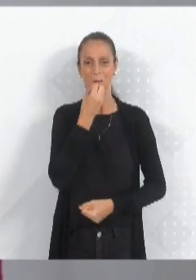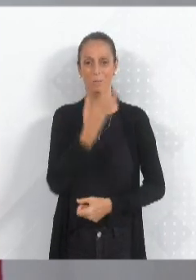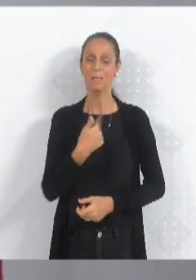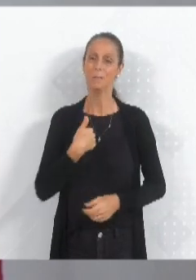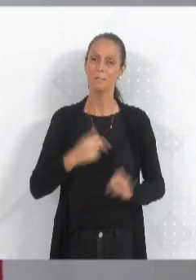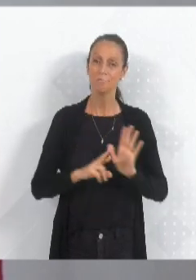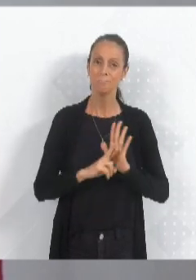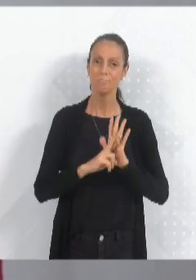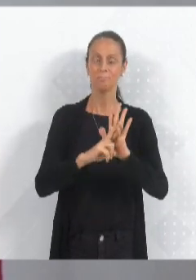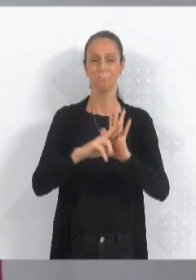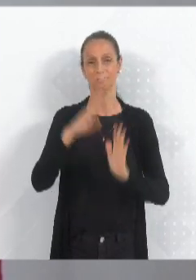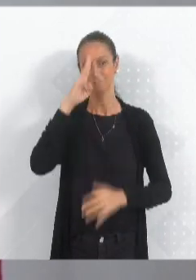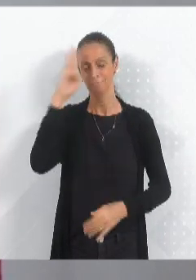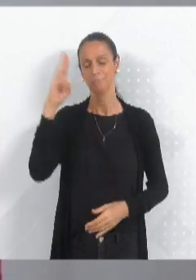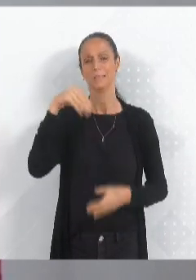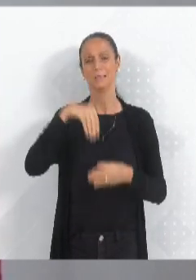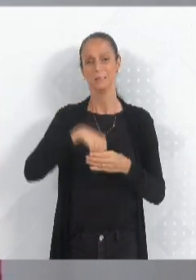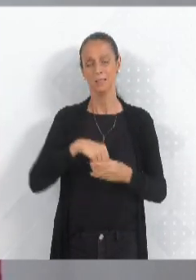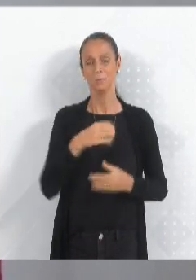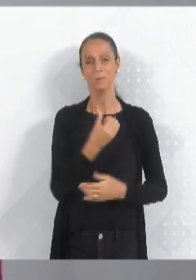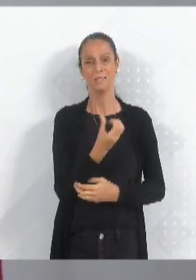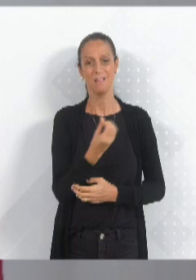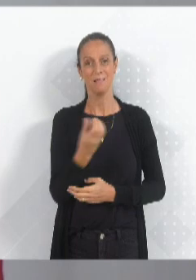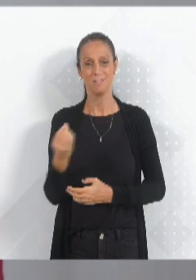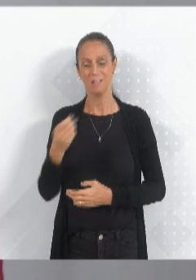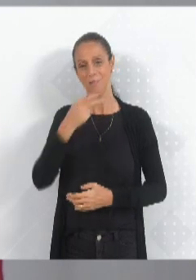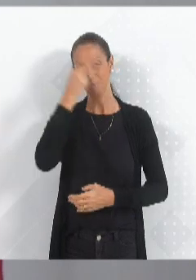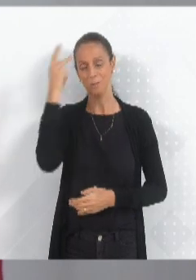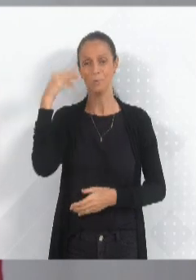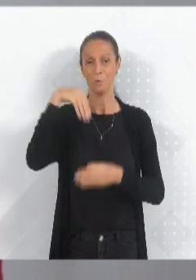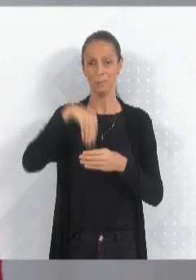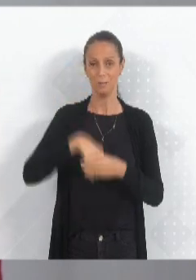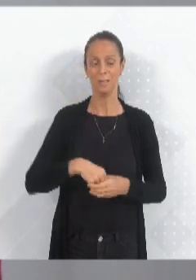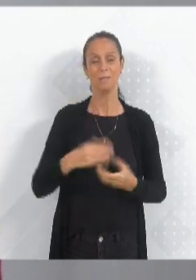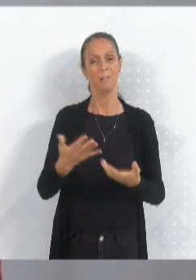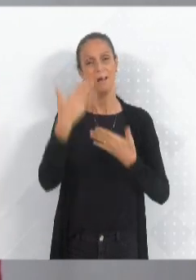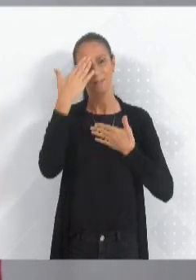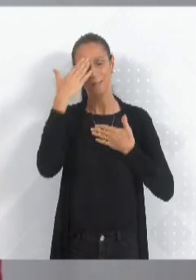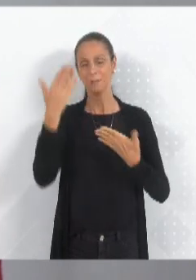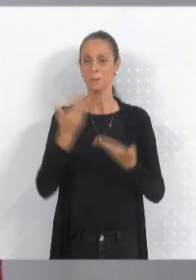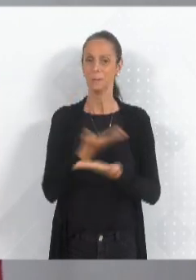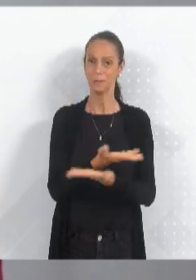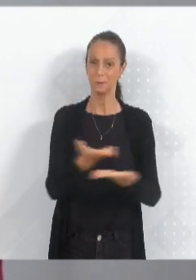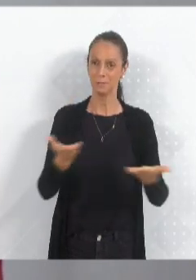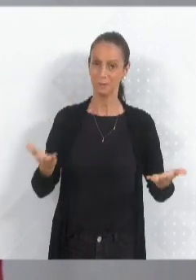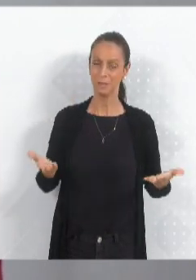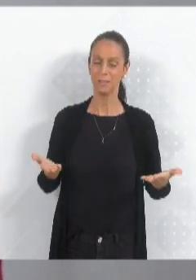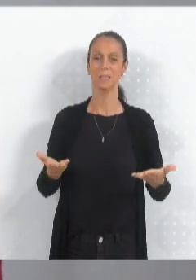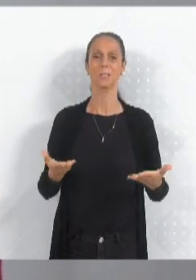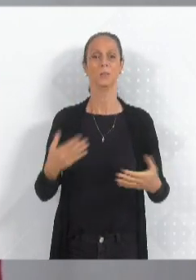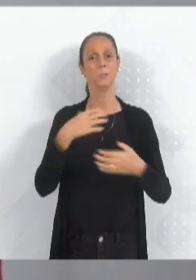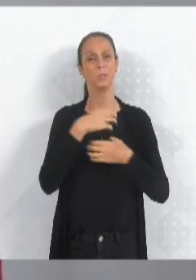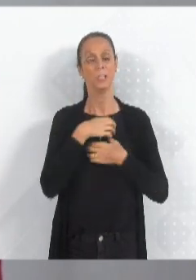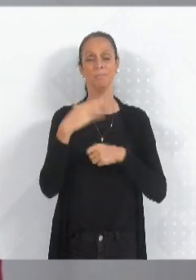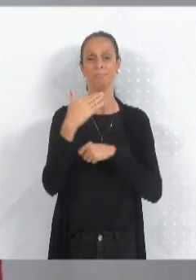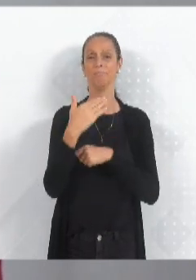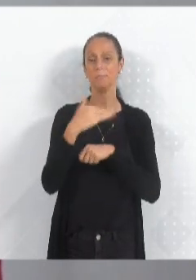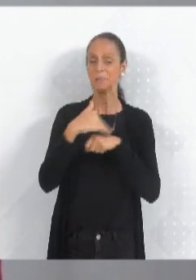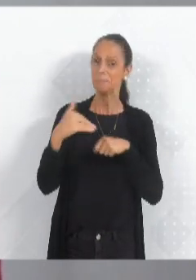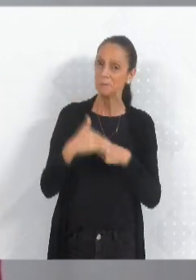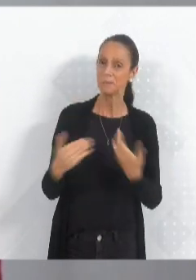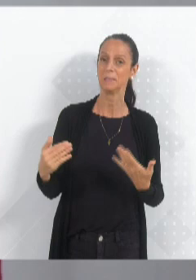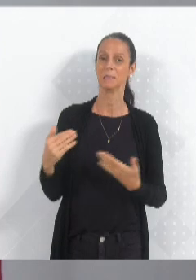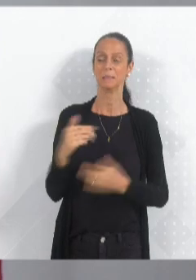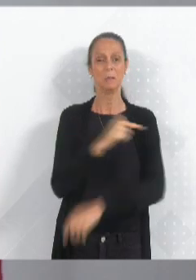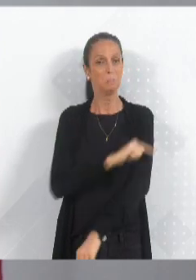600 integrantes Eu apenas gostaria de agradecer essa casa a maneira gentil com que eu fui acolhido